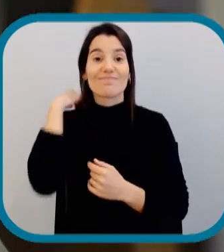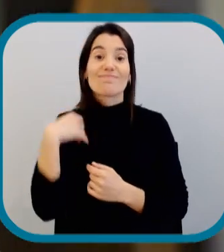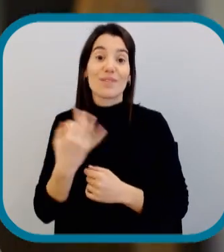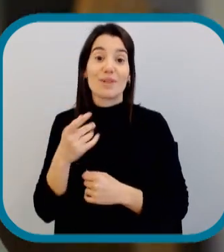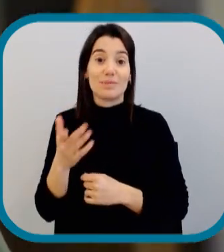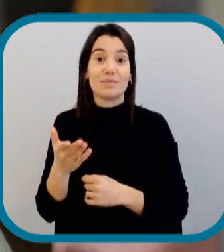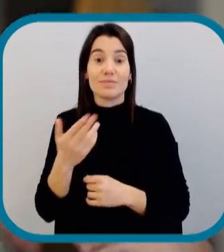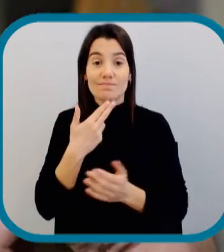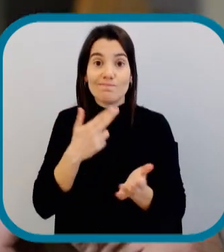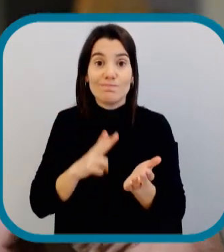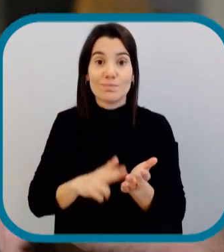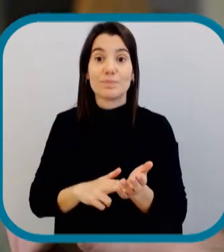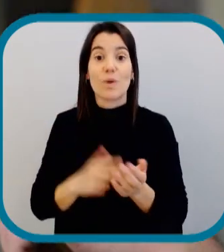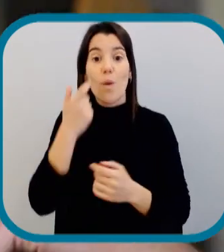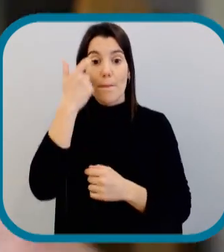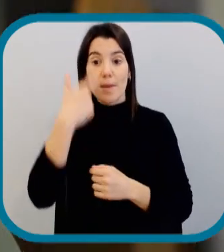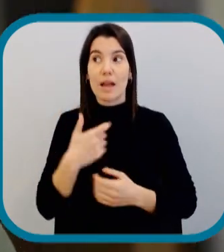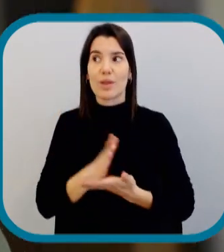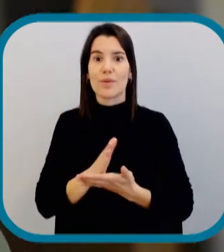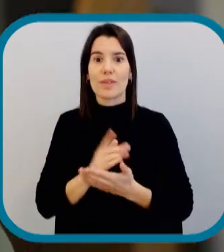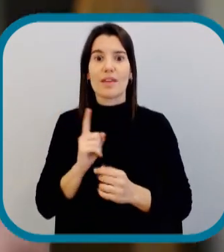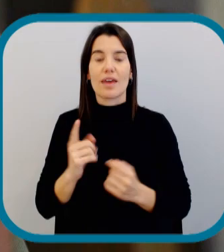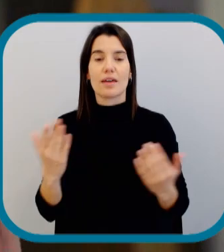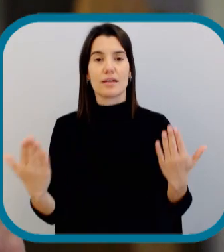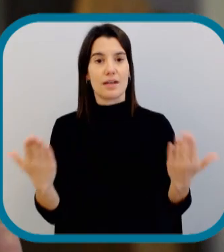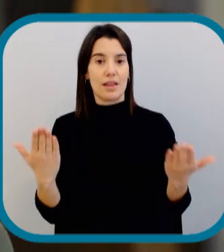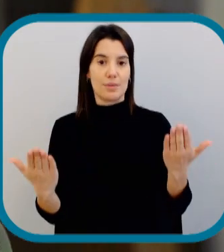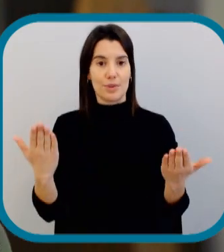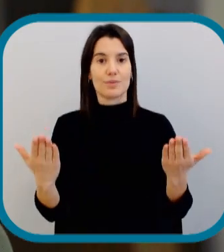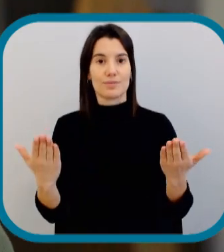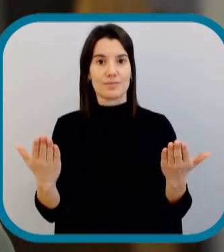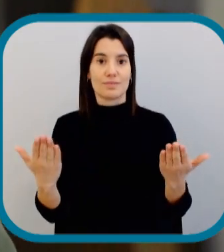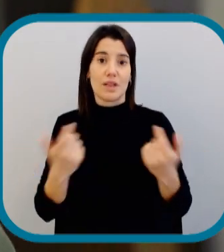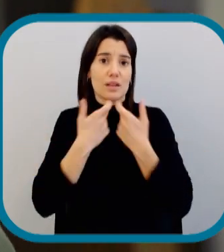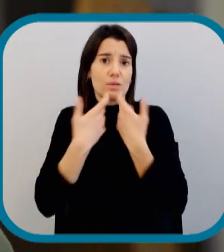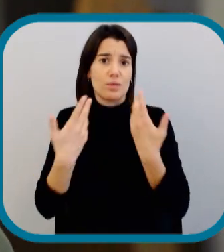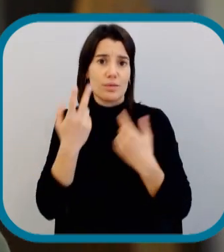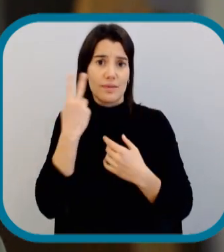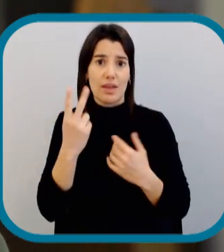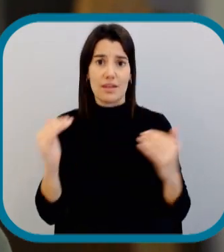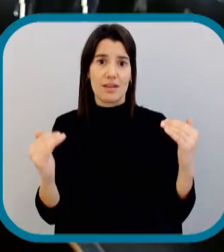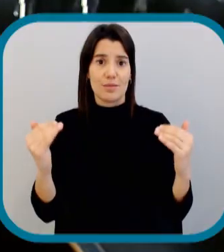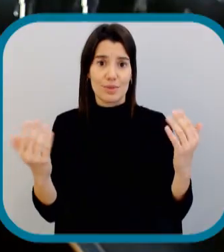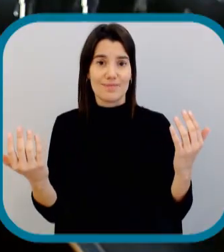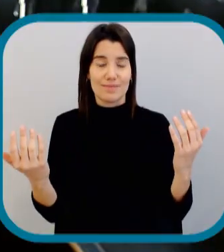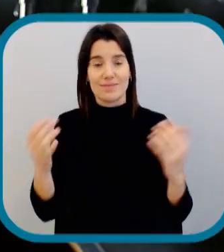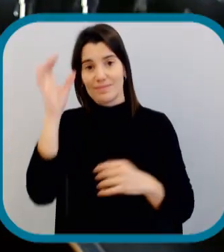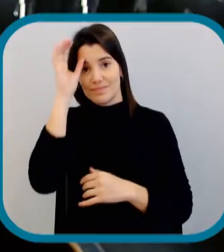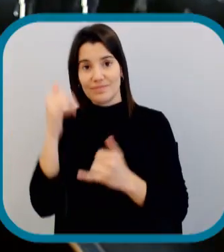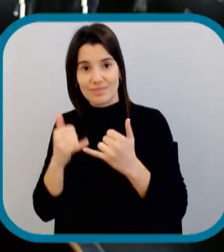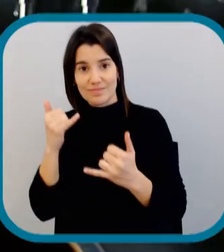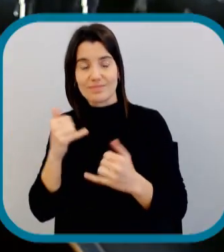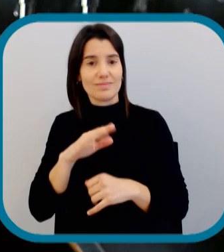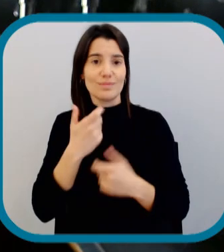está, o verdadeiro dilema do ser humano é o equilíbrio entre isso, em tudo. não só na